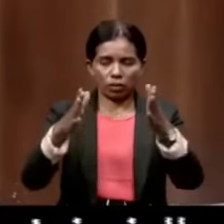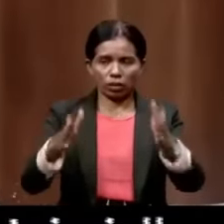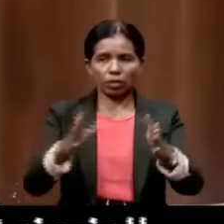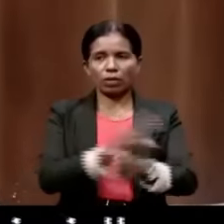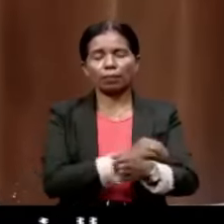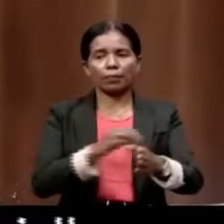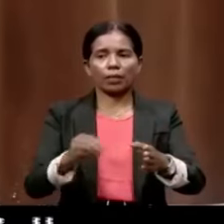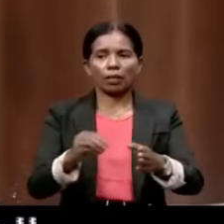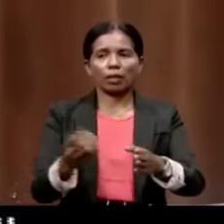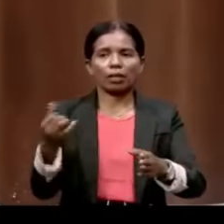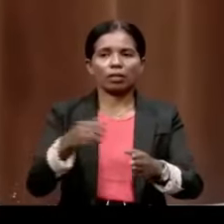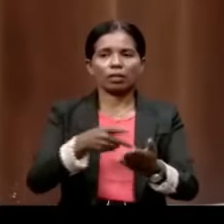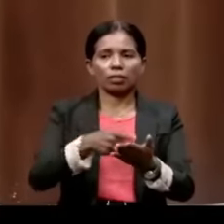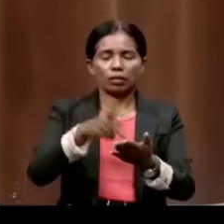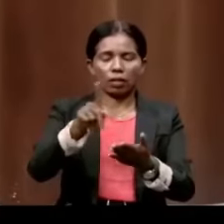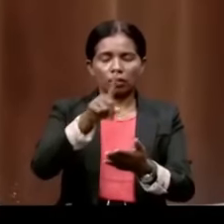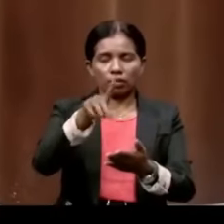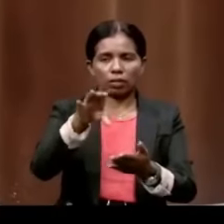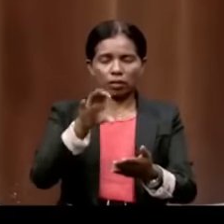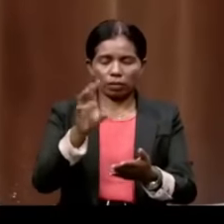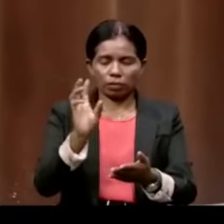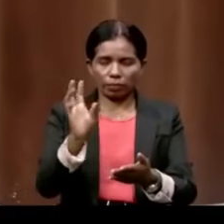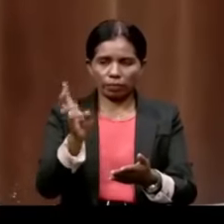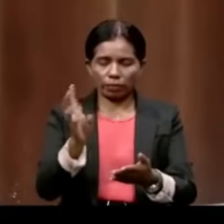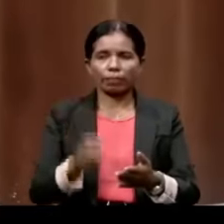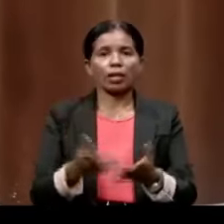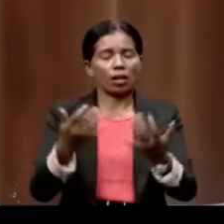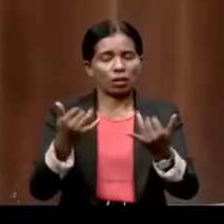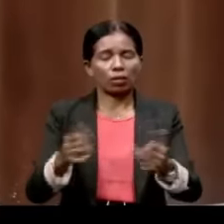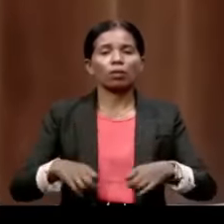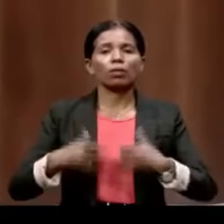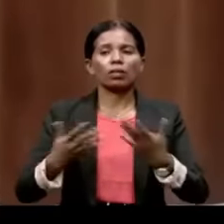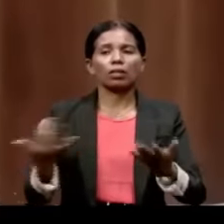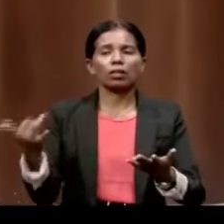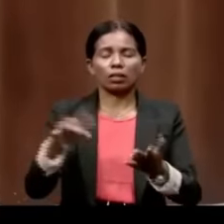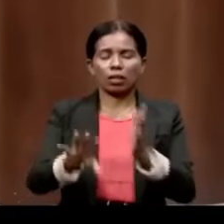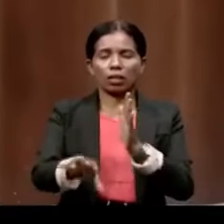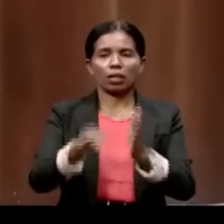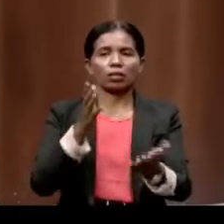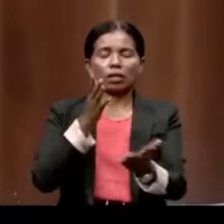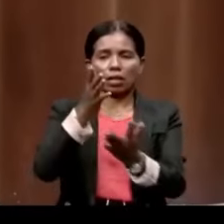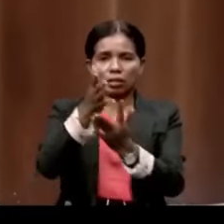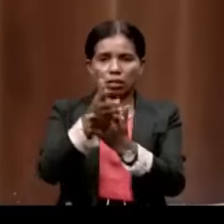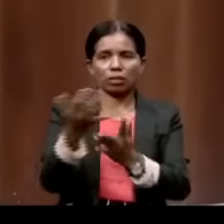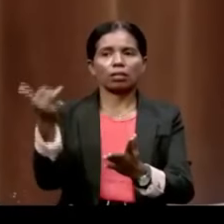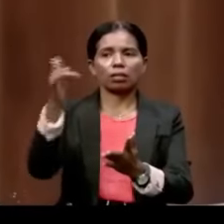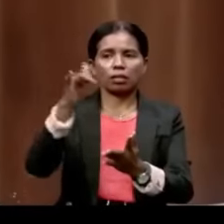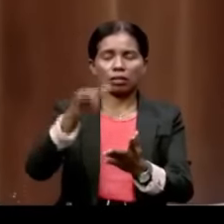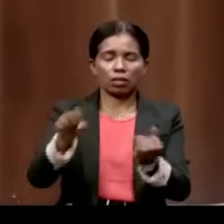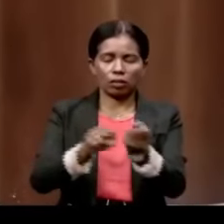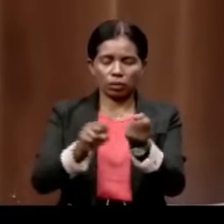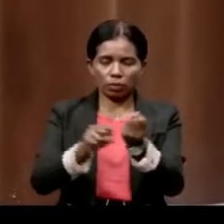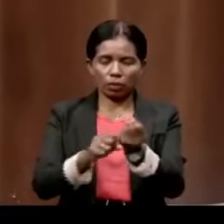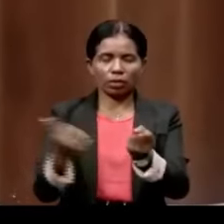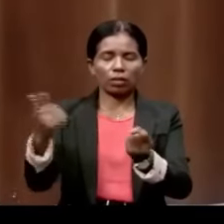empregador, maca selo 6%. Agora, o INSS será a tua acesso à cidadania, a contribuição será